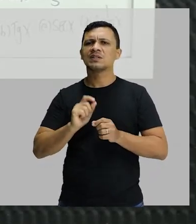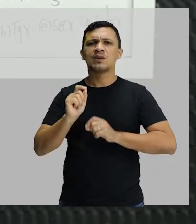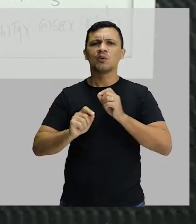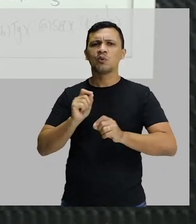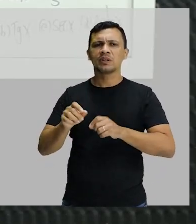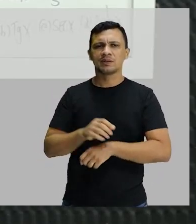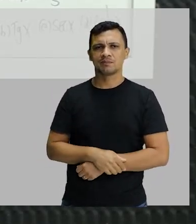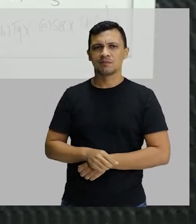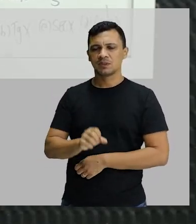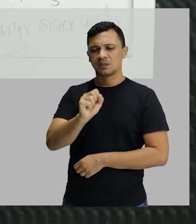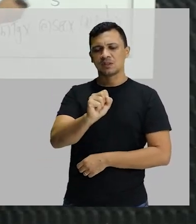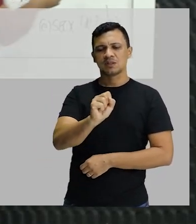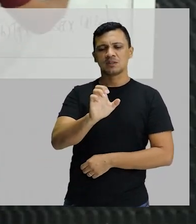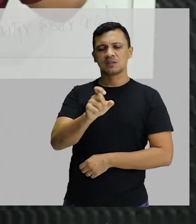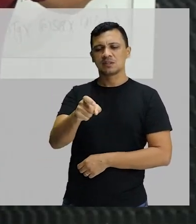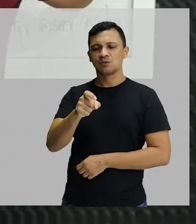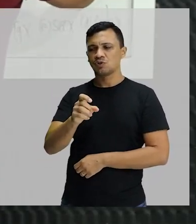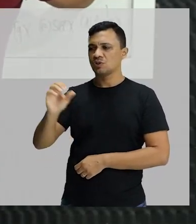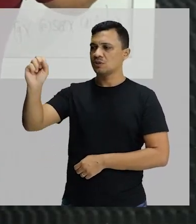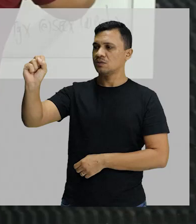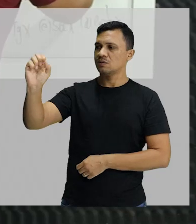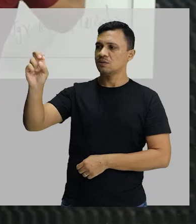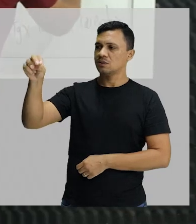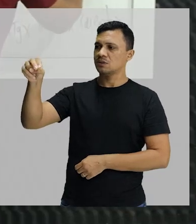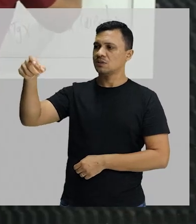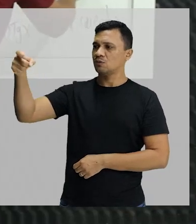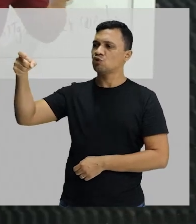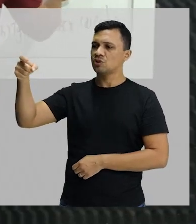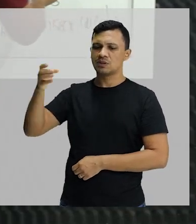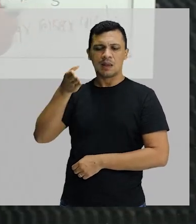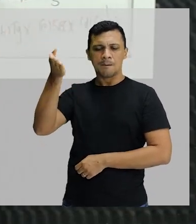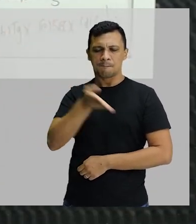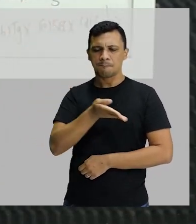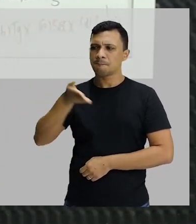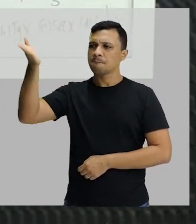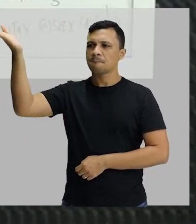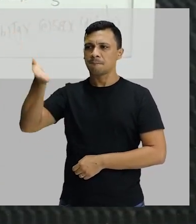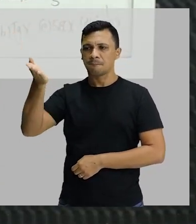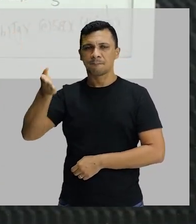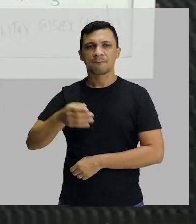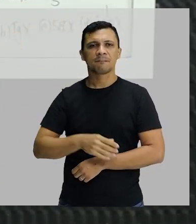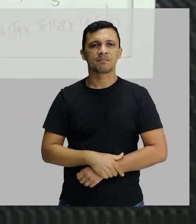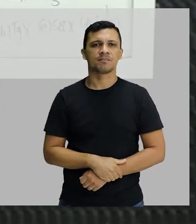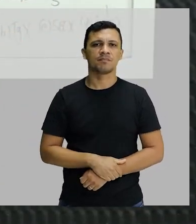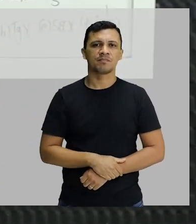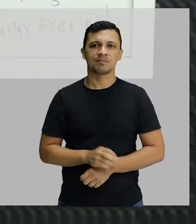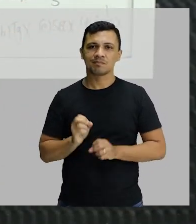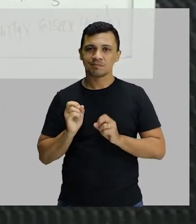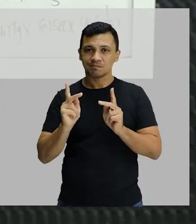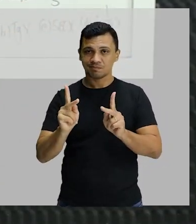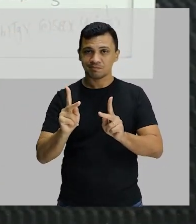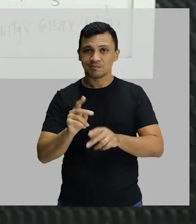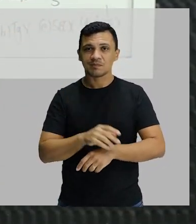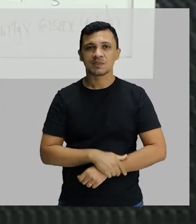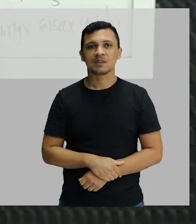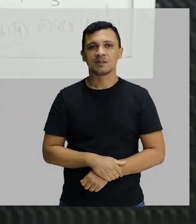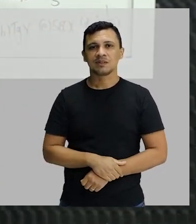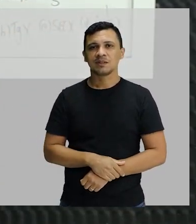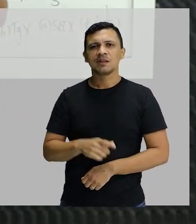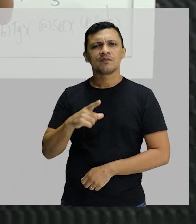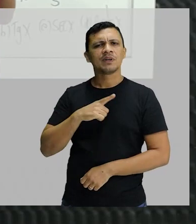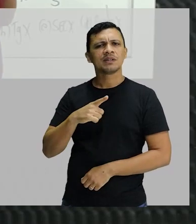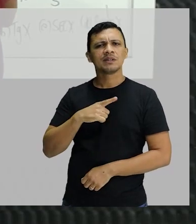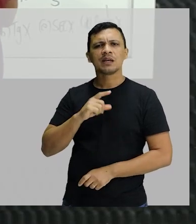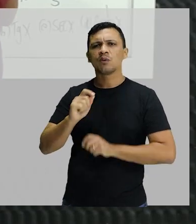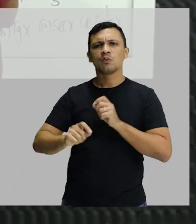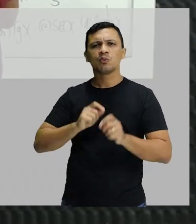cancelar o seno de x com o seno de x. Beleza, turminha? Então, aqui você vai ter